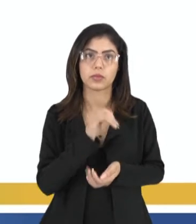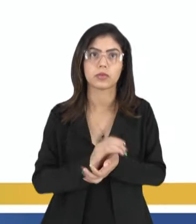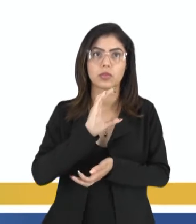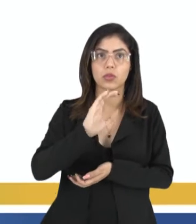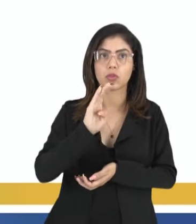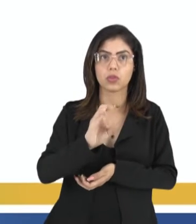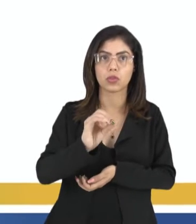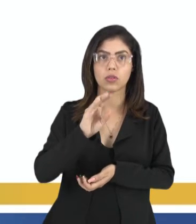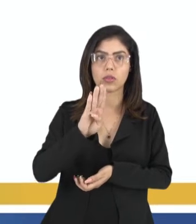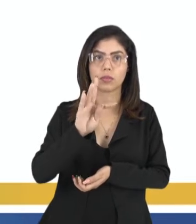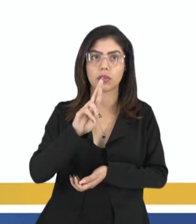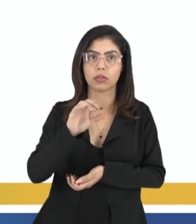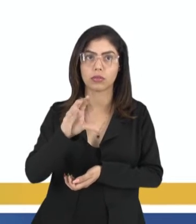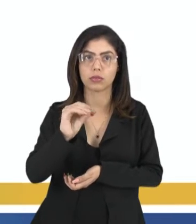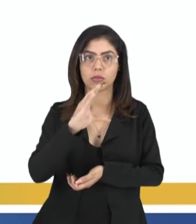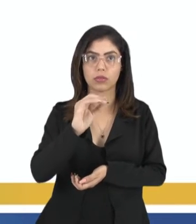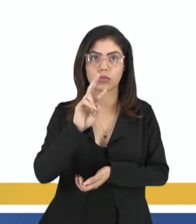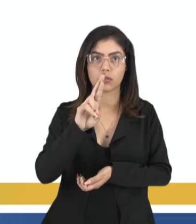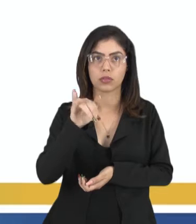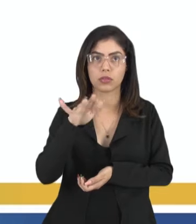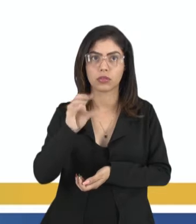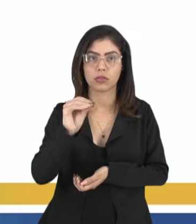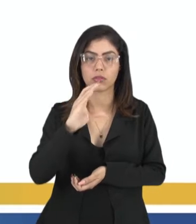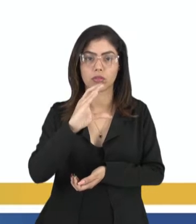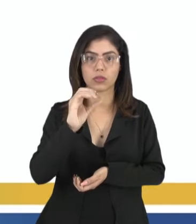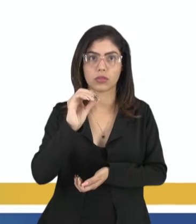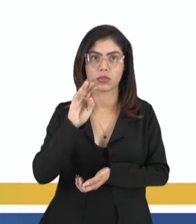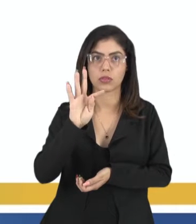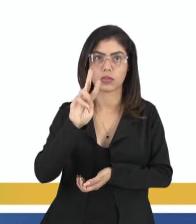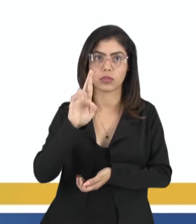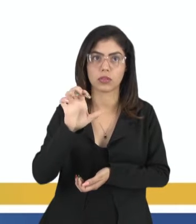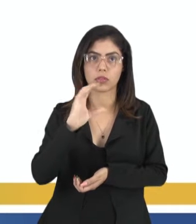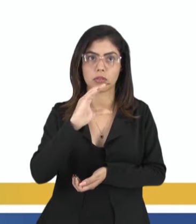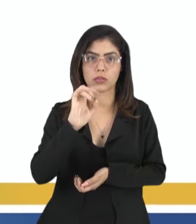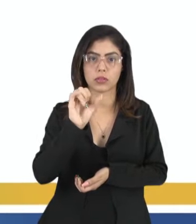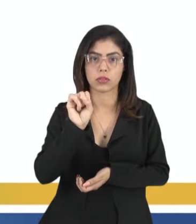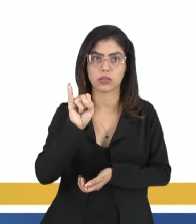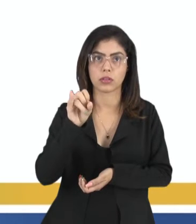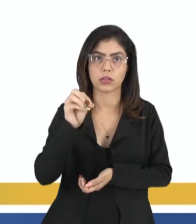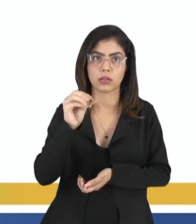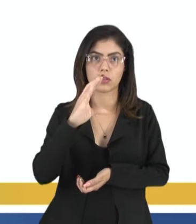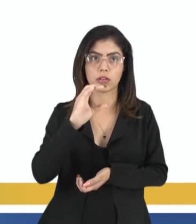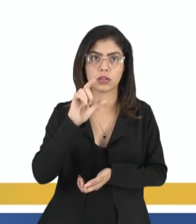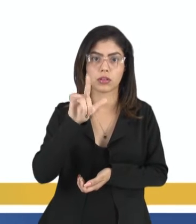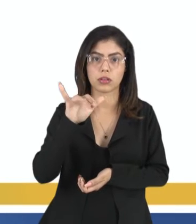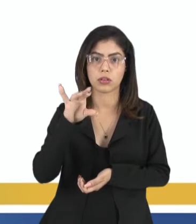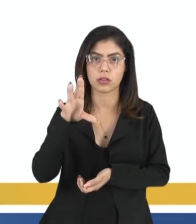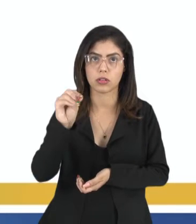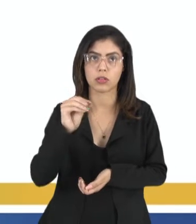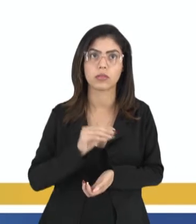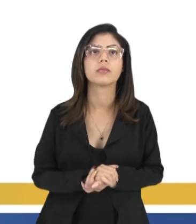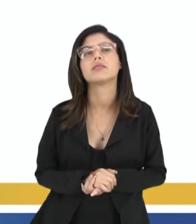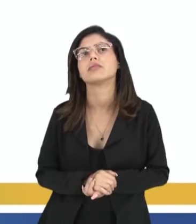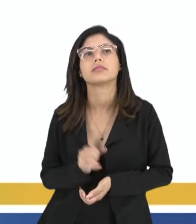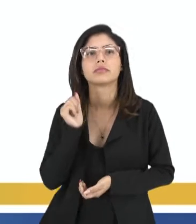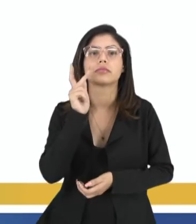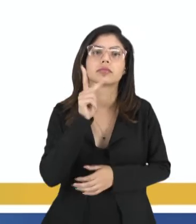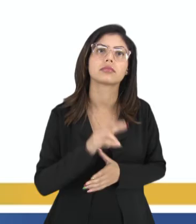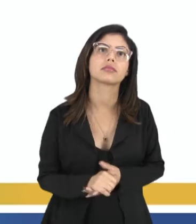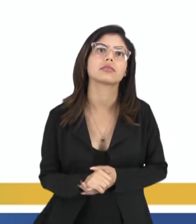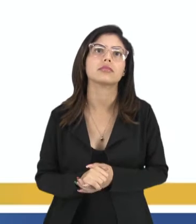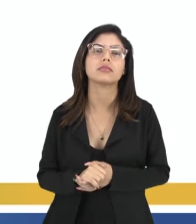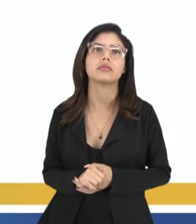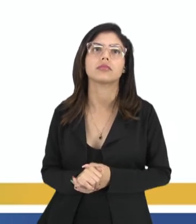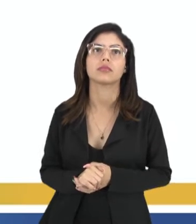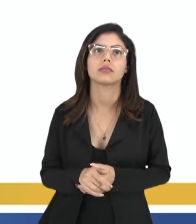cobalto, o crômio, o cobre, o césio e o cálcio, ok? E aí nós também